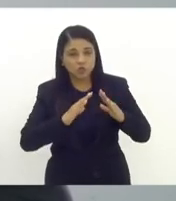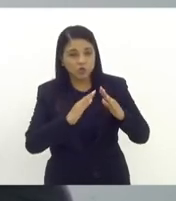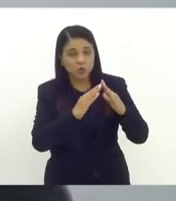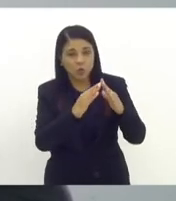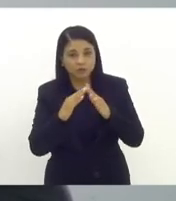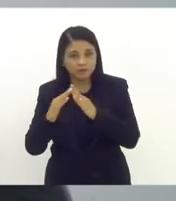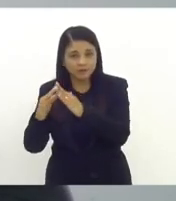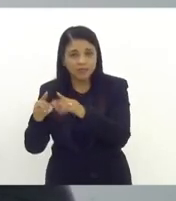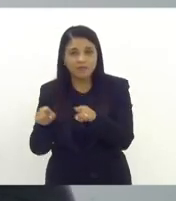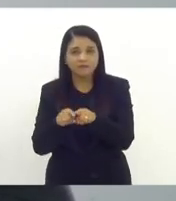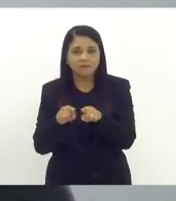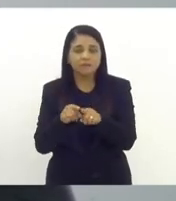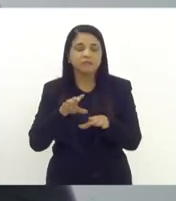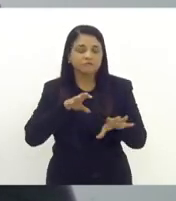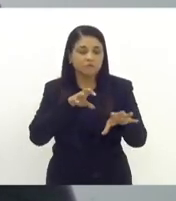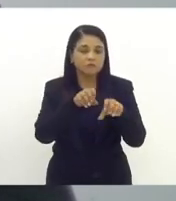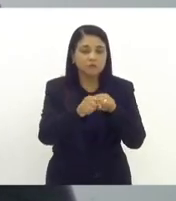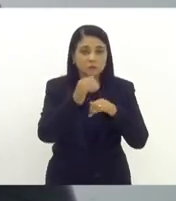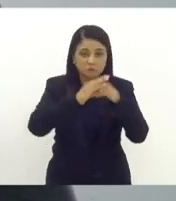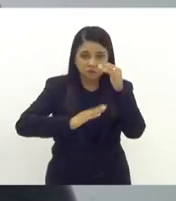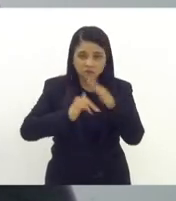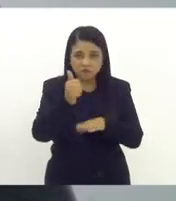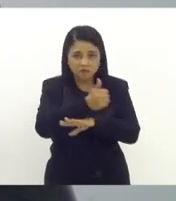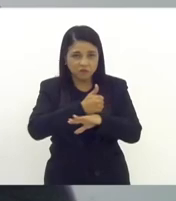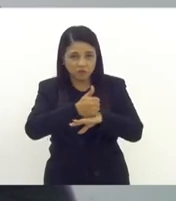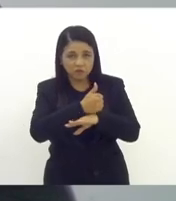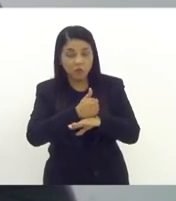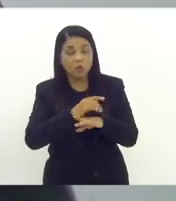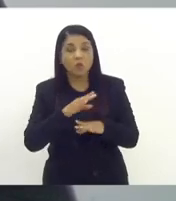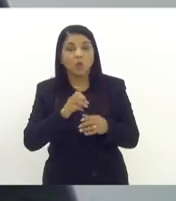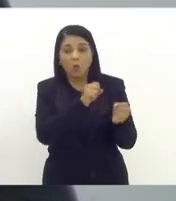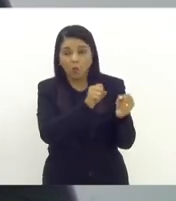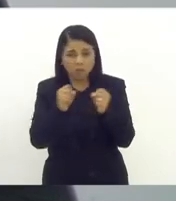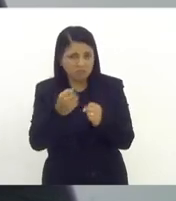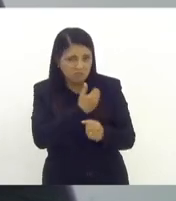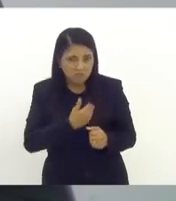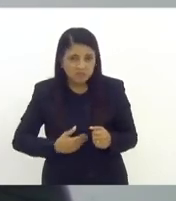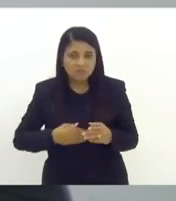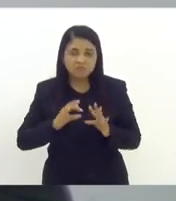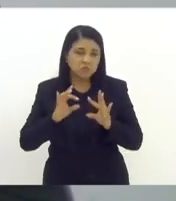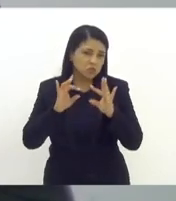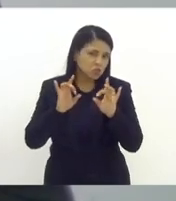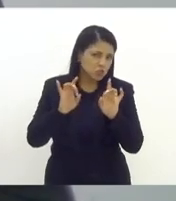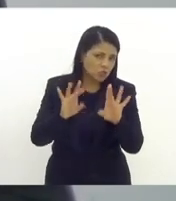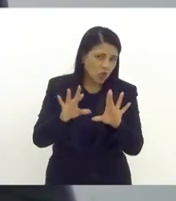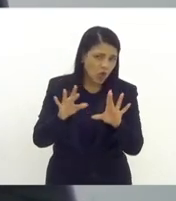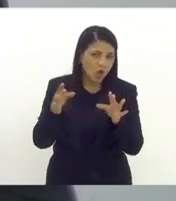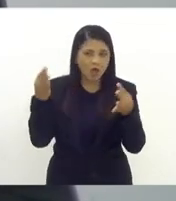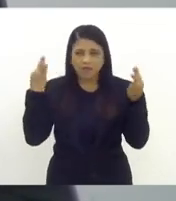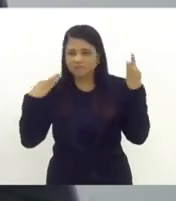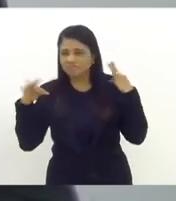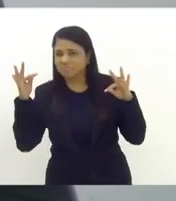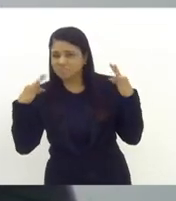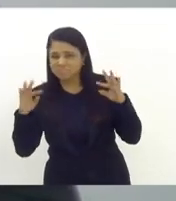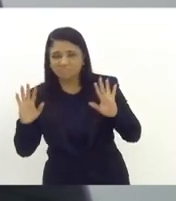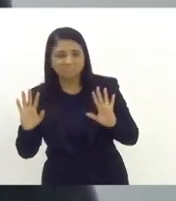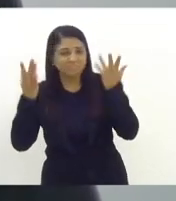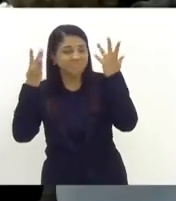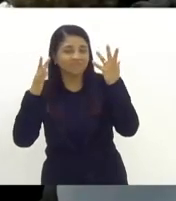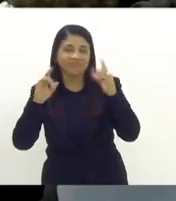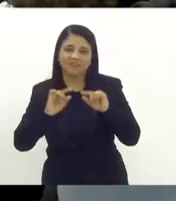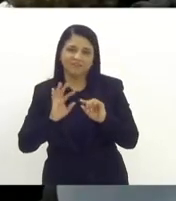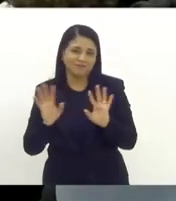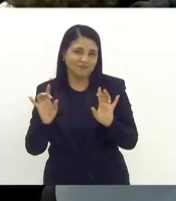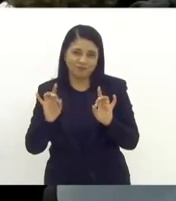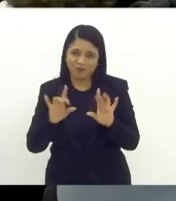profissional o poder público não pode utilizar o carnaval só como um evento turístico e uma festa onde a gente se lembra